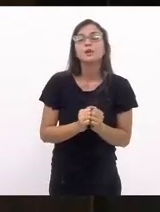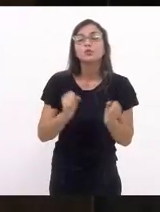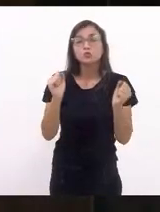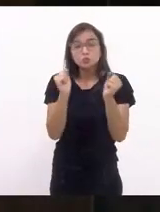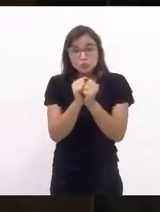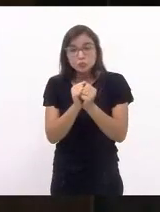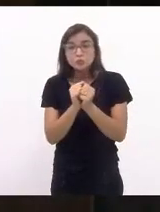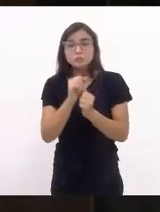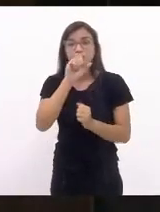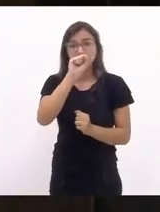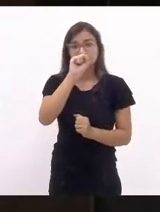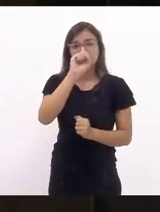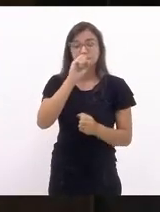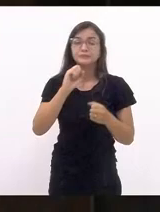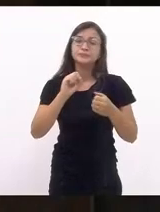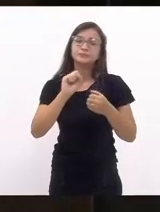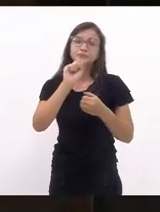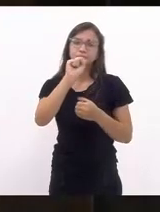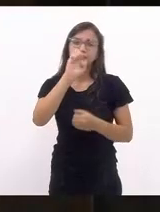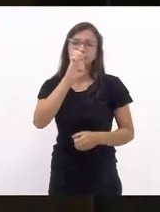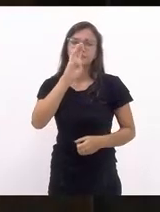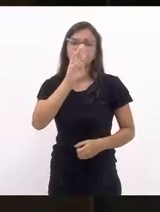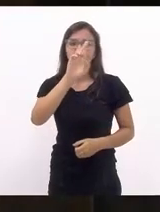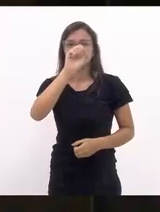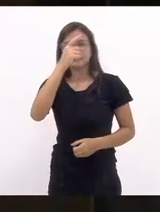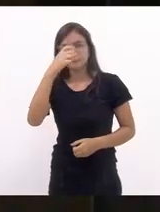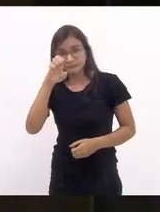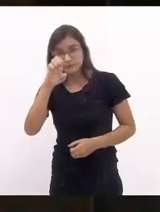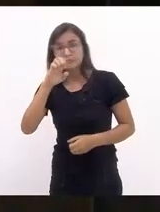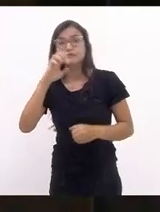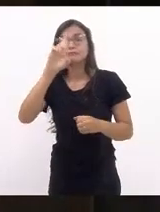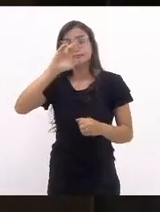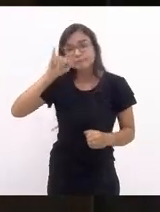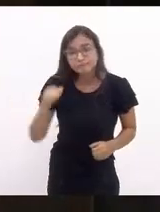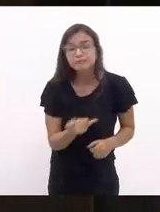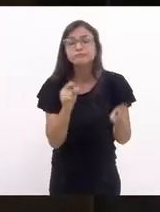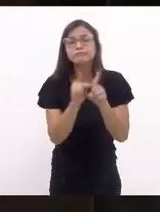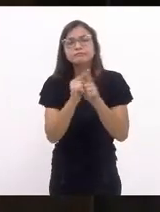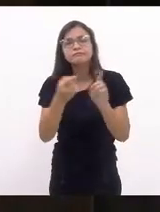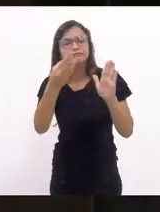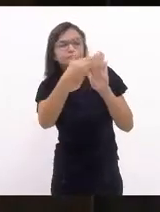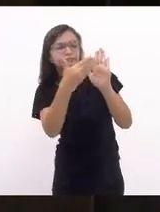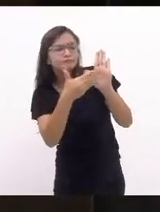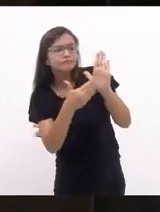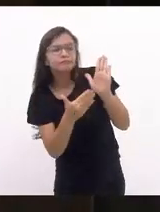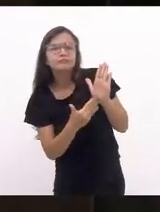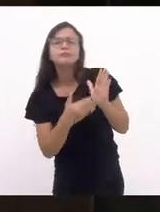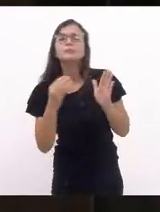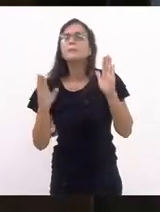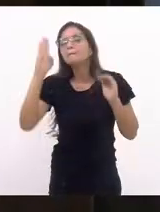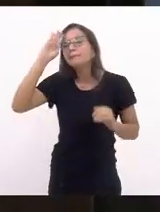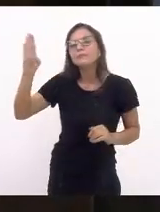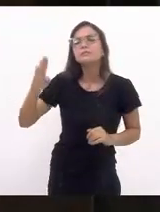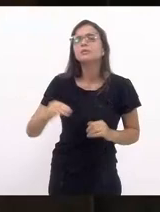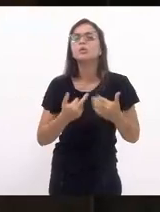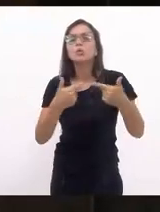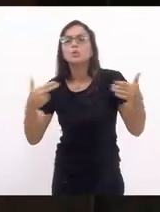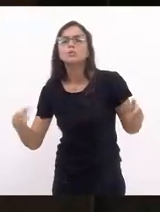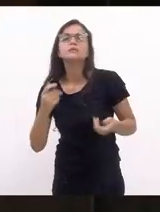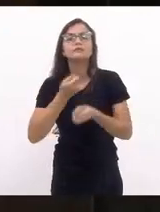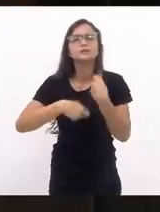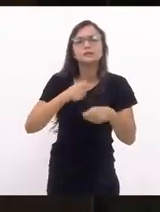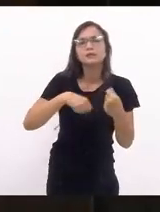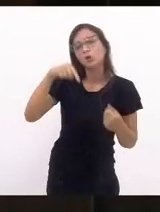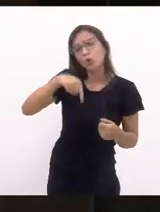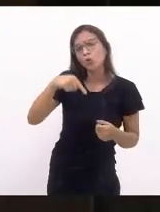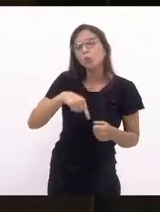lançada a segunda edição do guia sobre oferta de Capital que traga os principais instrumentos financeiros disponíveis no